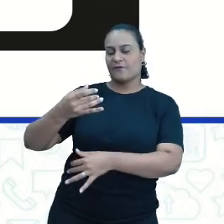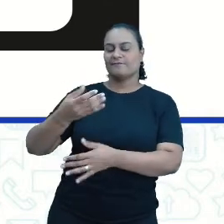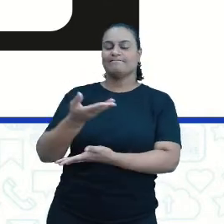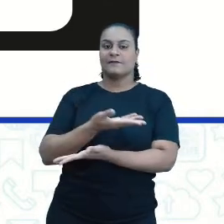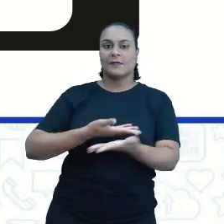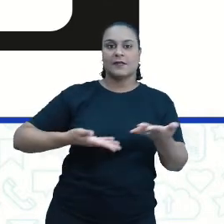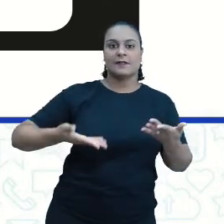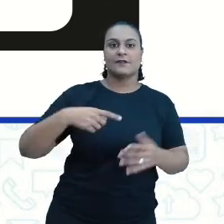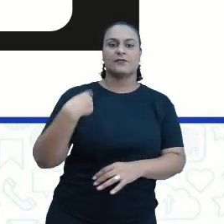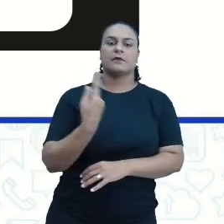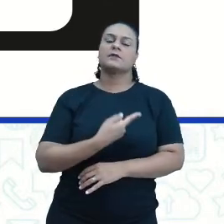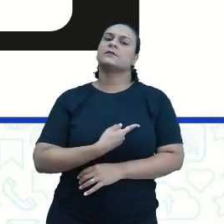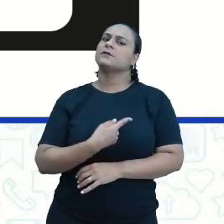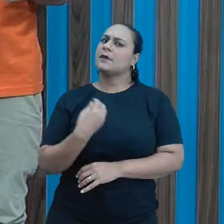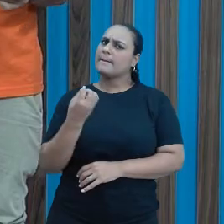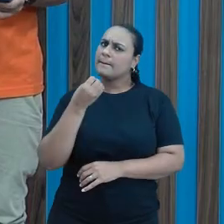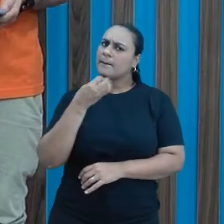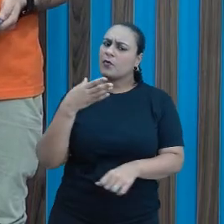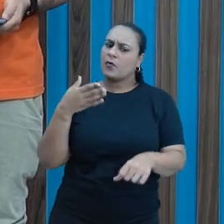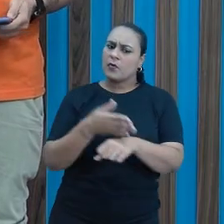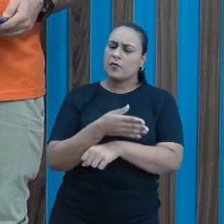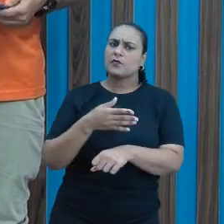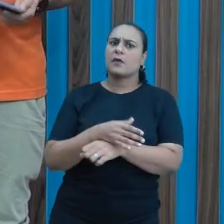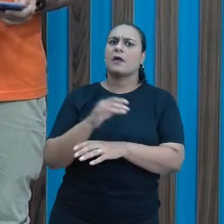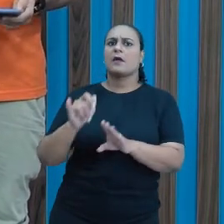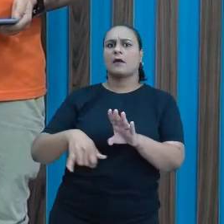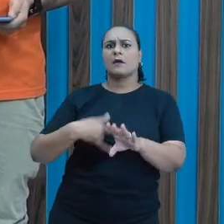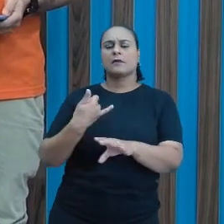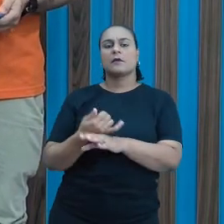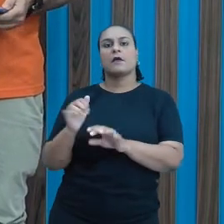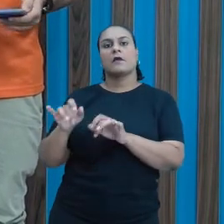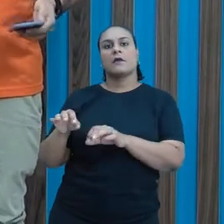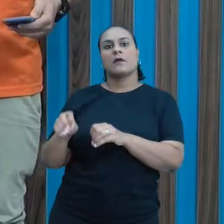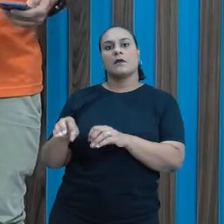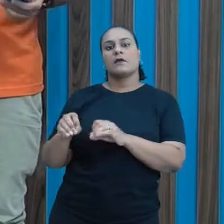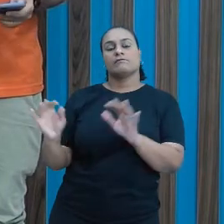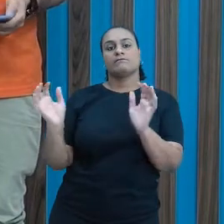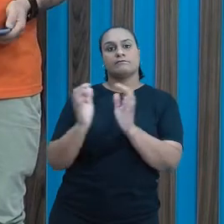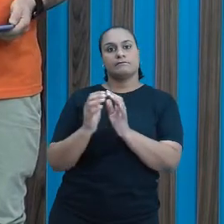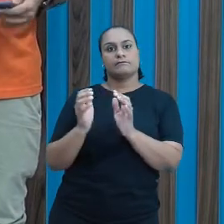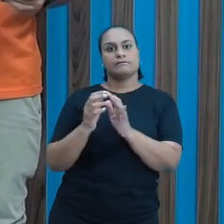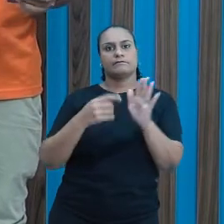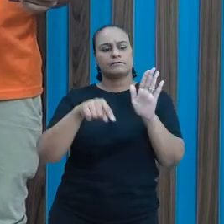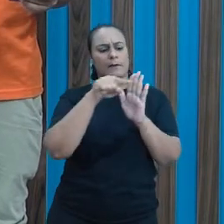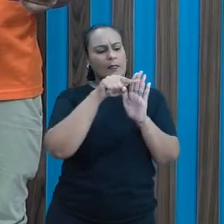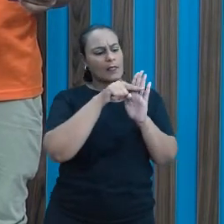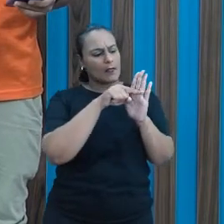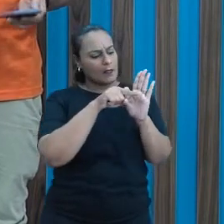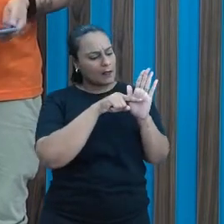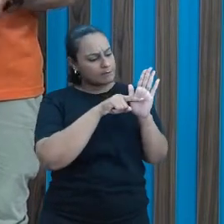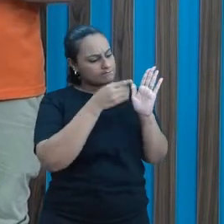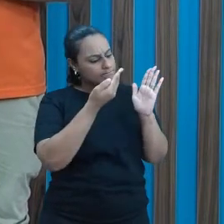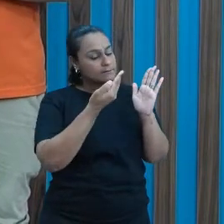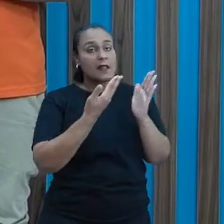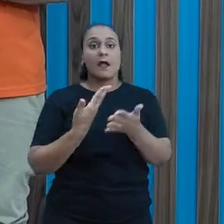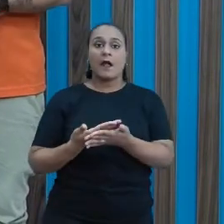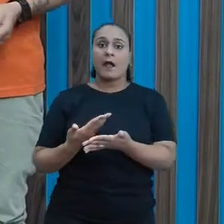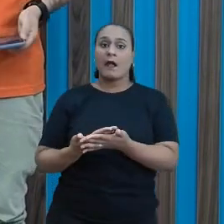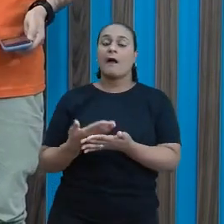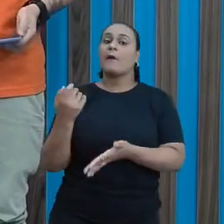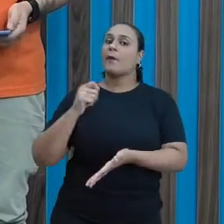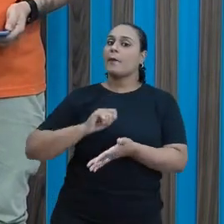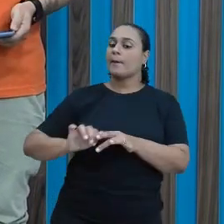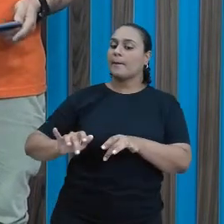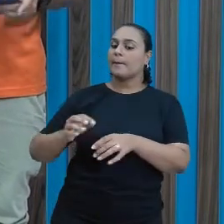Vale a pena você dar uma olhada lá no canal do Educa Recife, passa lá na playlist, dá uma olhadinha, escreve pra gente, tá certo? Se você está